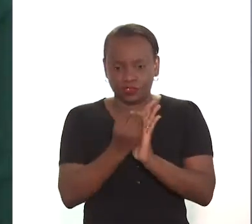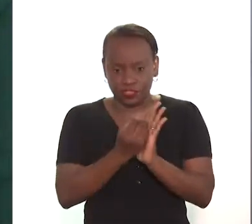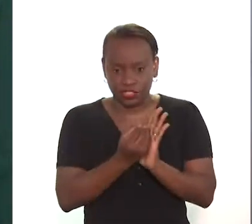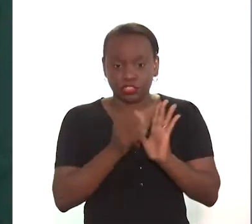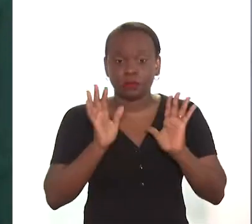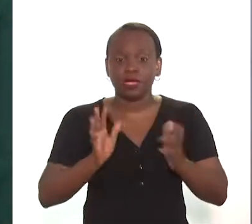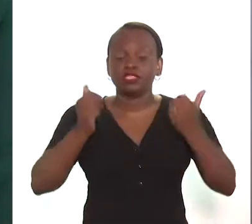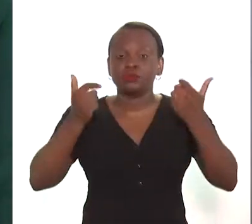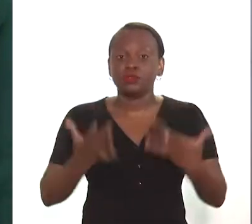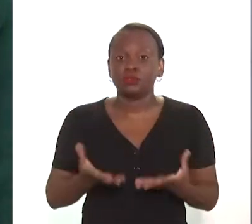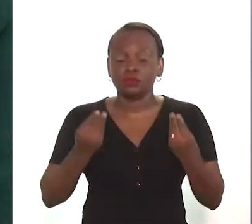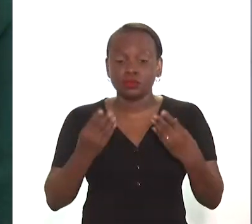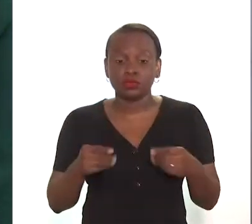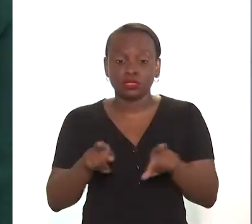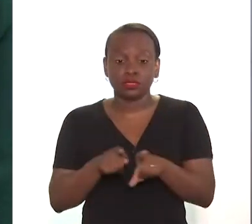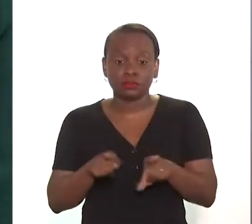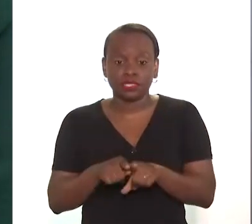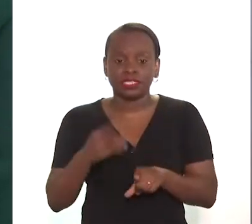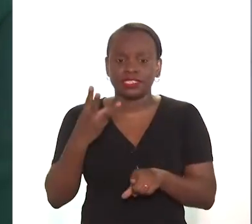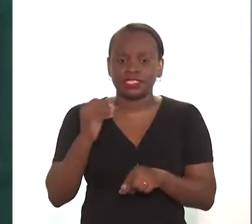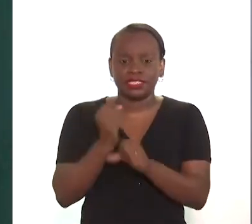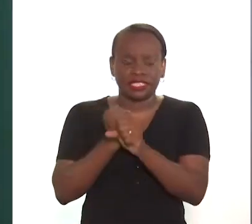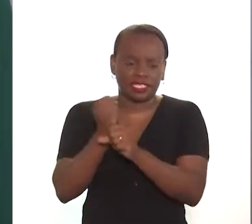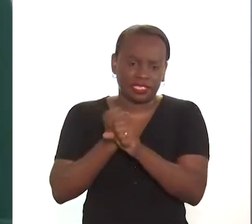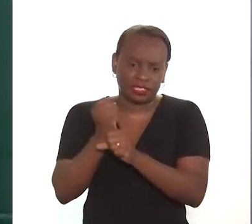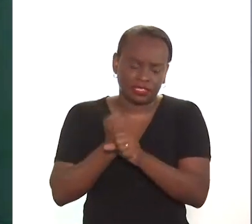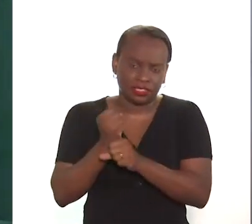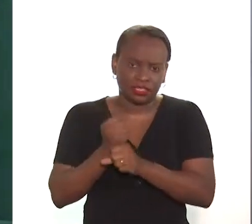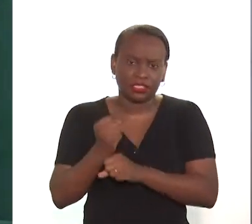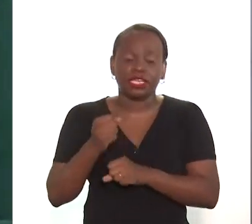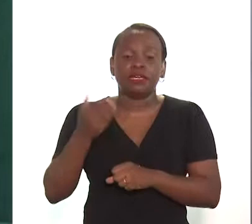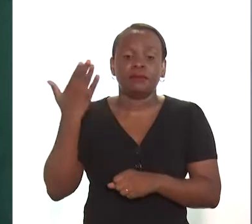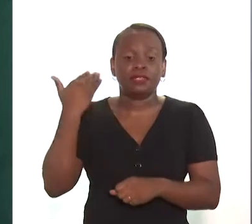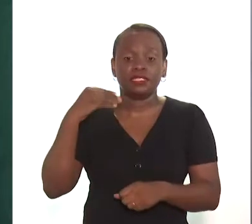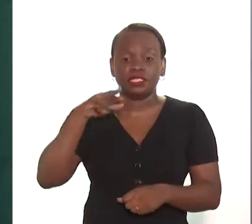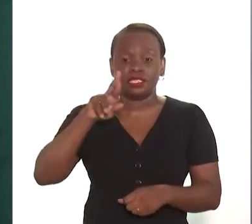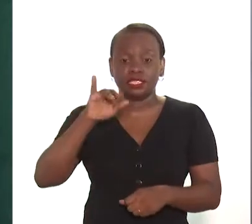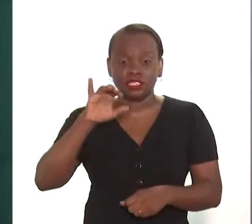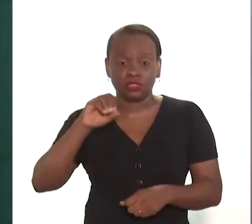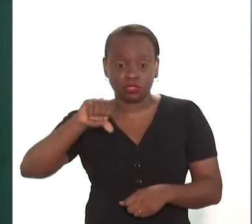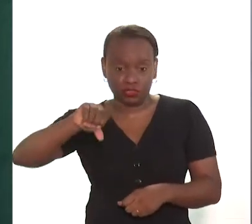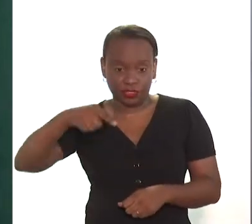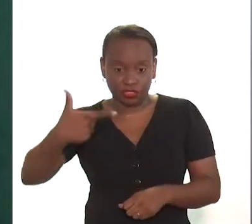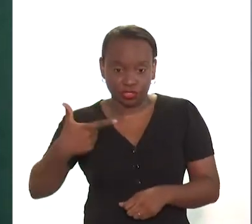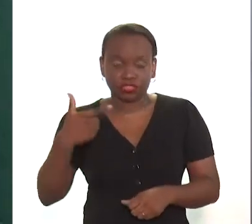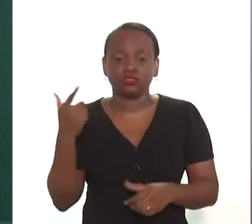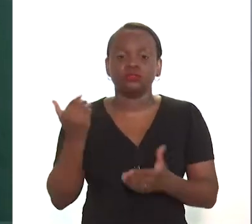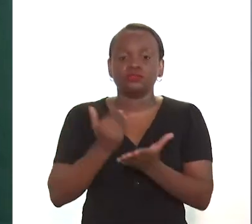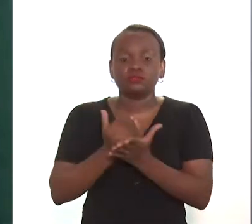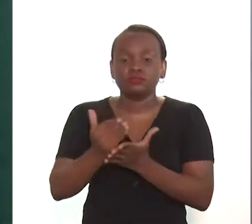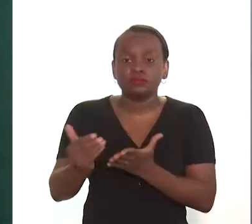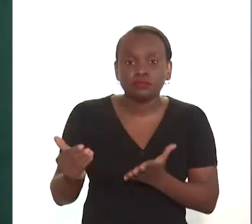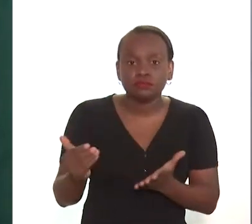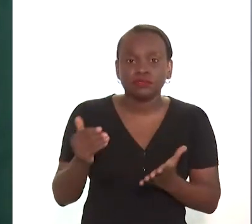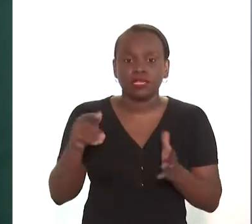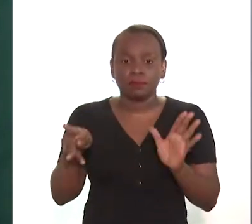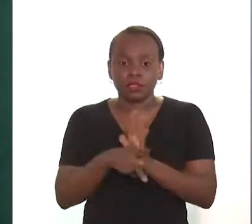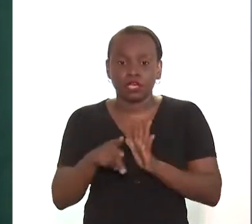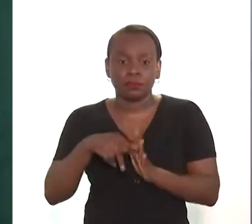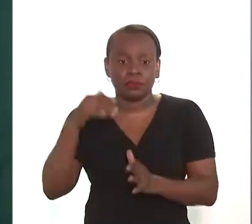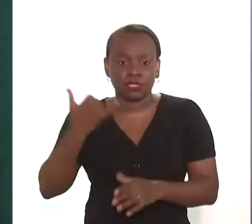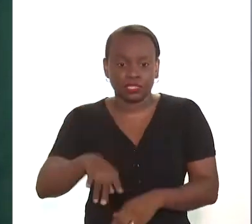ofício. Mas se falou muito sobre esses 30 anos, e o que a Rio 92 despertou em termos